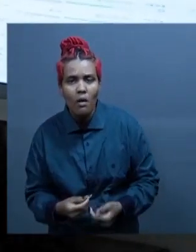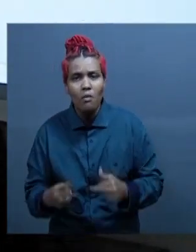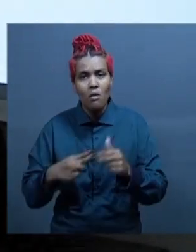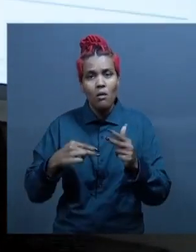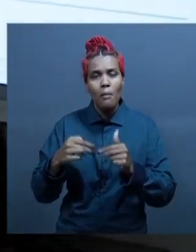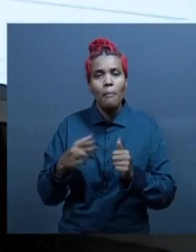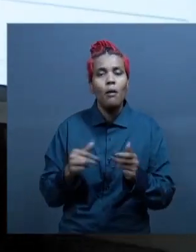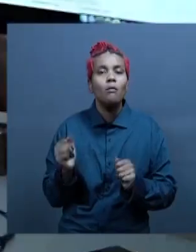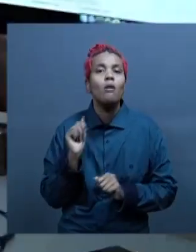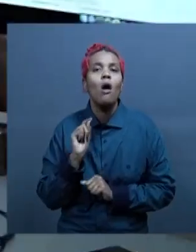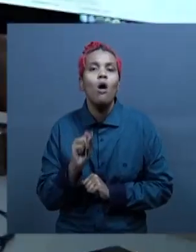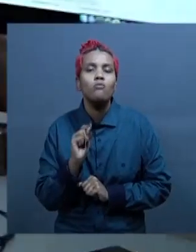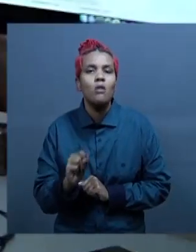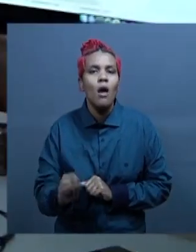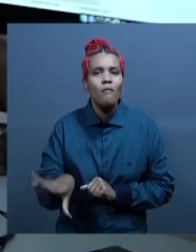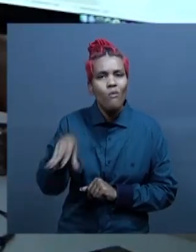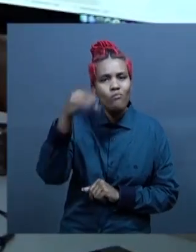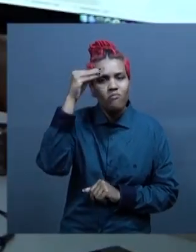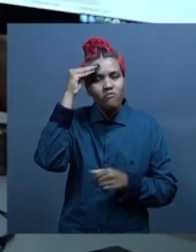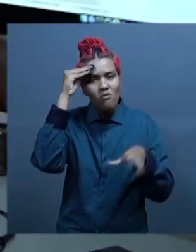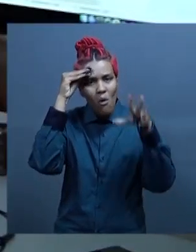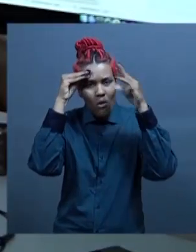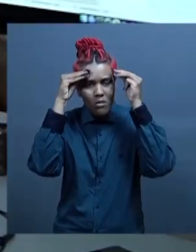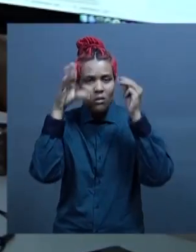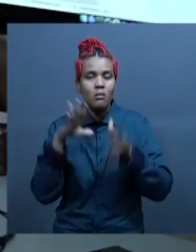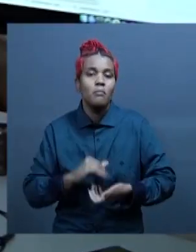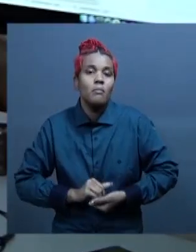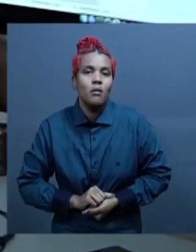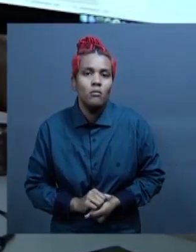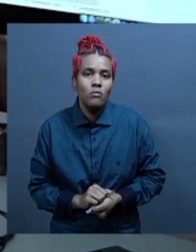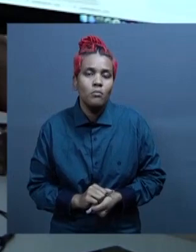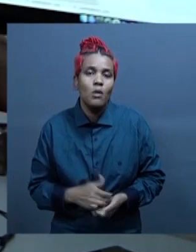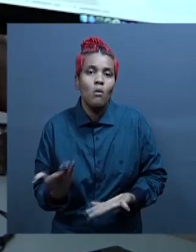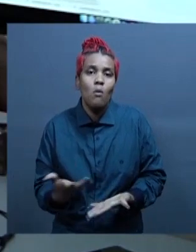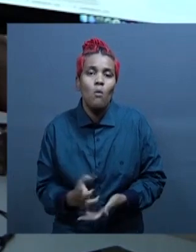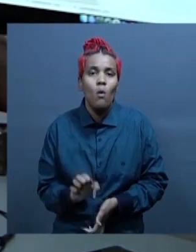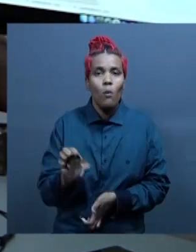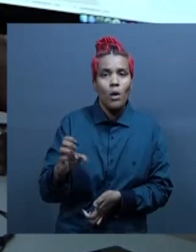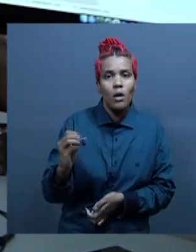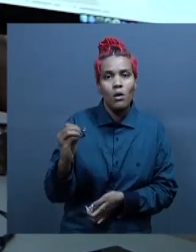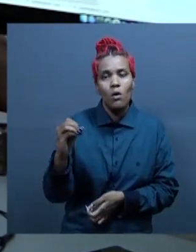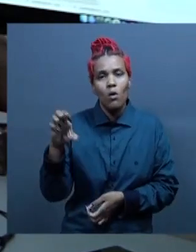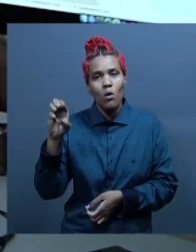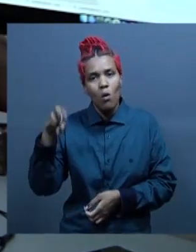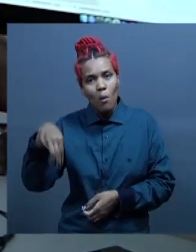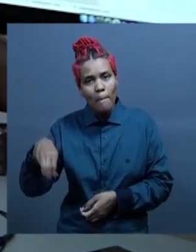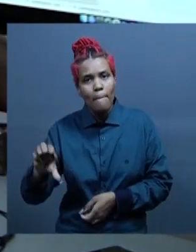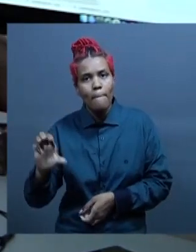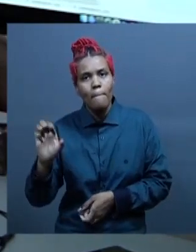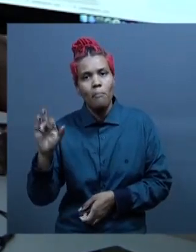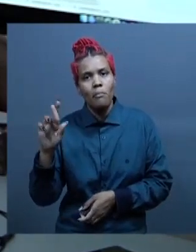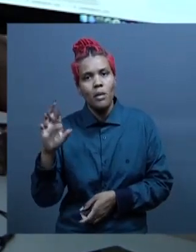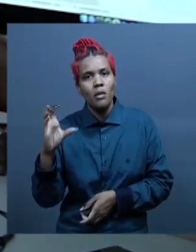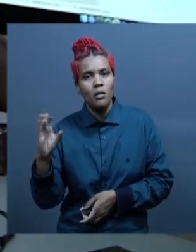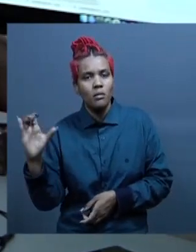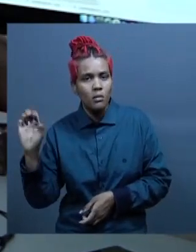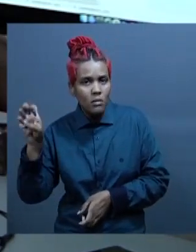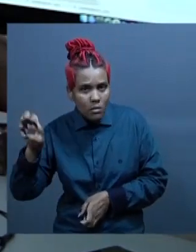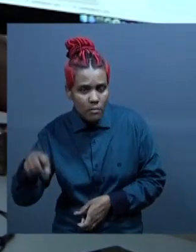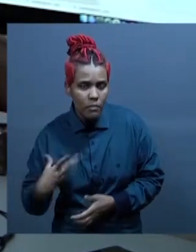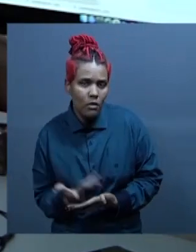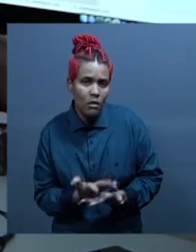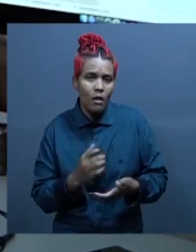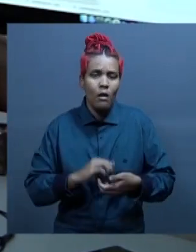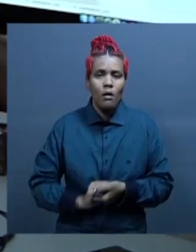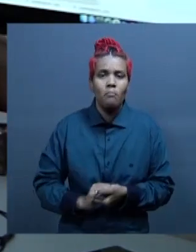conhecimento além do ecommerce você pode trabalhar contra seu cliente pra o loja física que chama do online para o